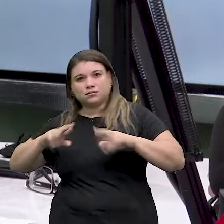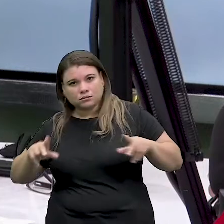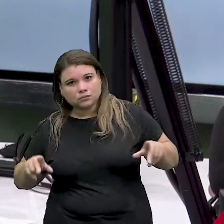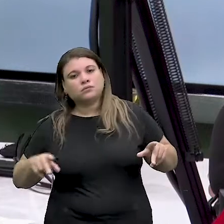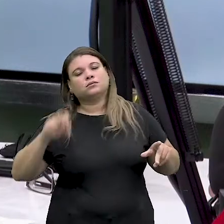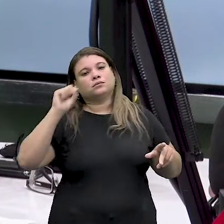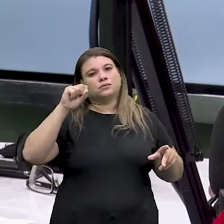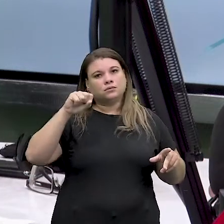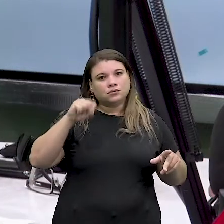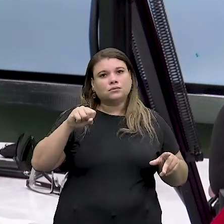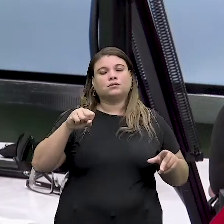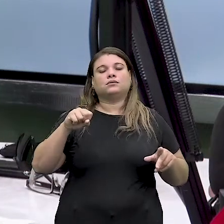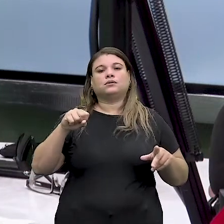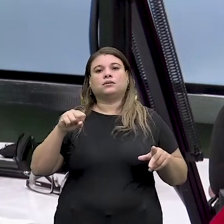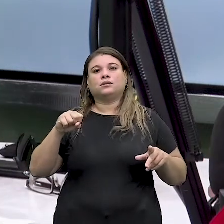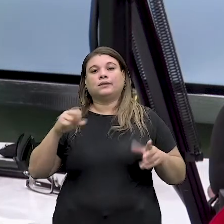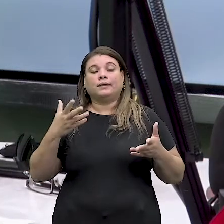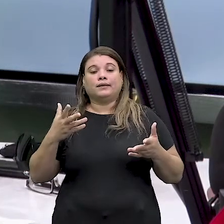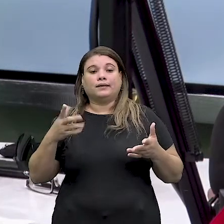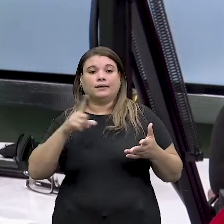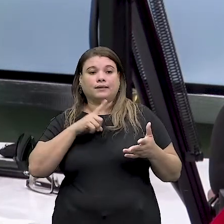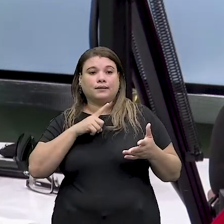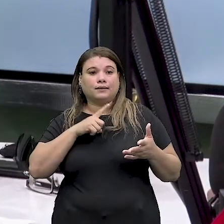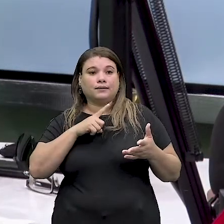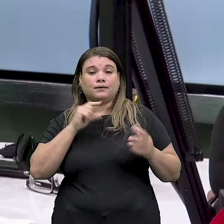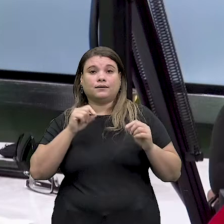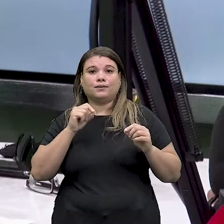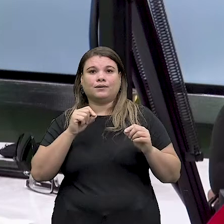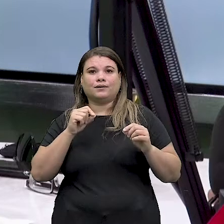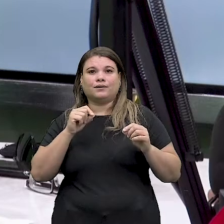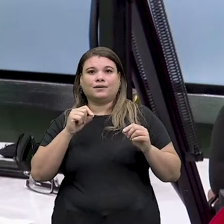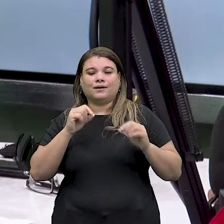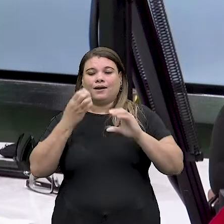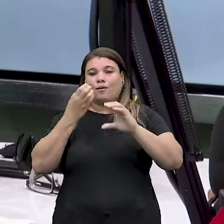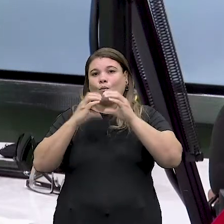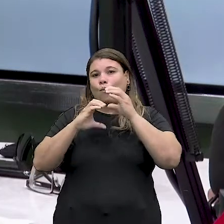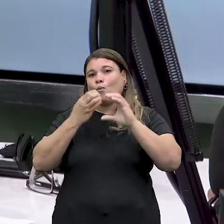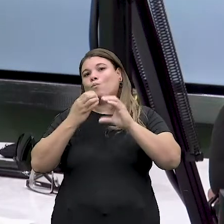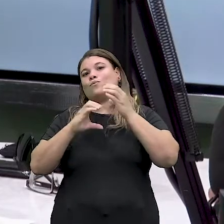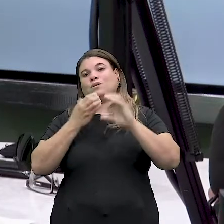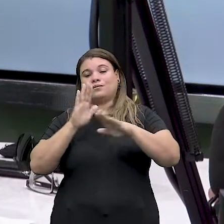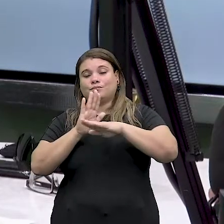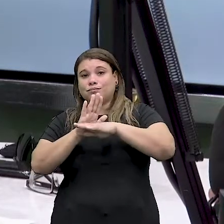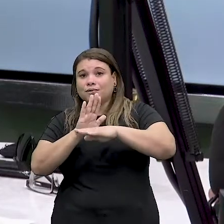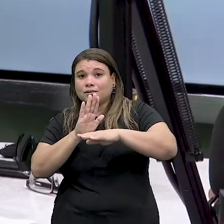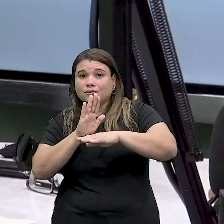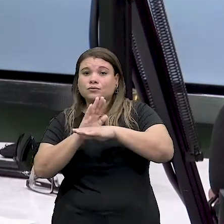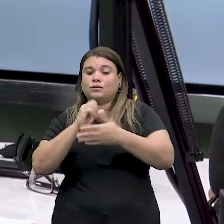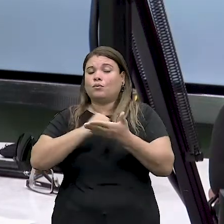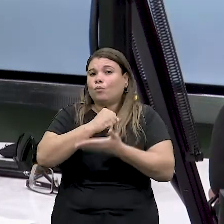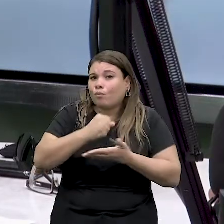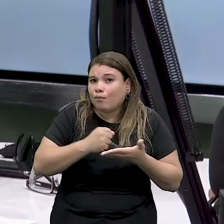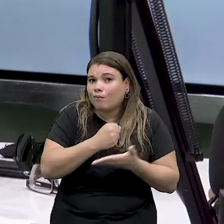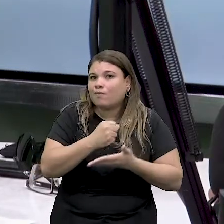foi impulsionado e ele cresceu com a comunicação. E a comunicação foi